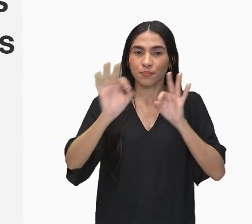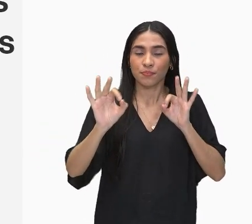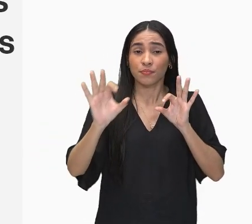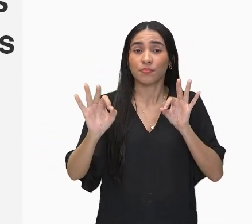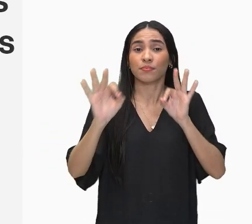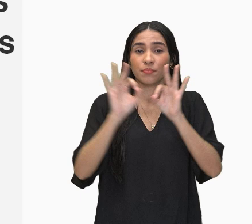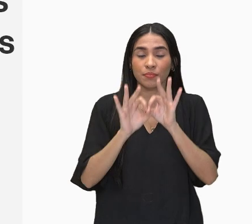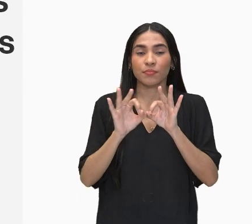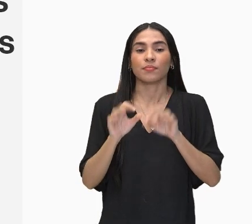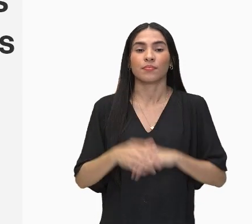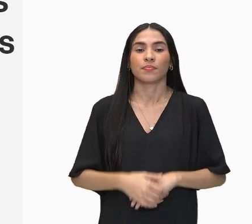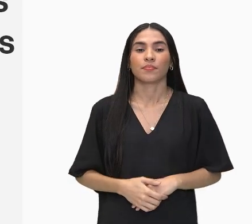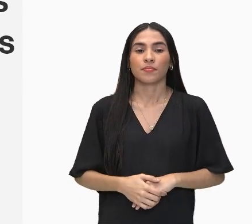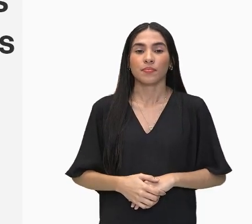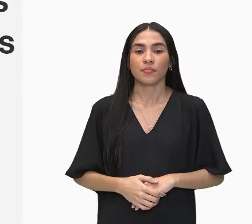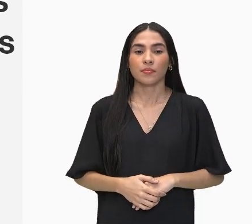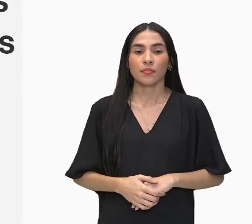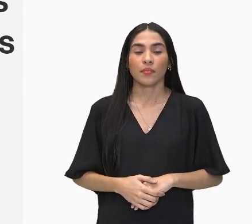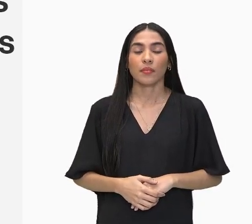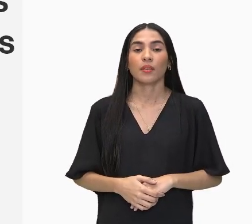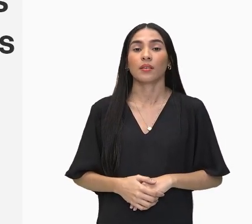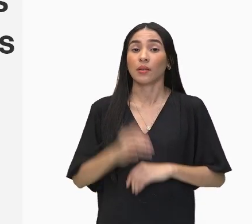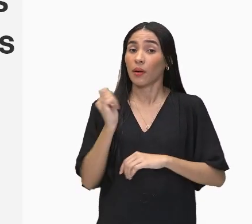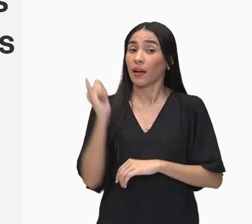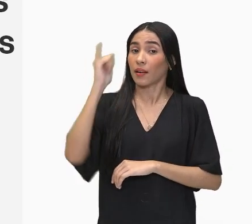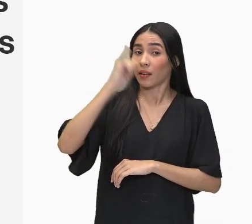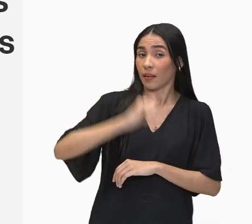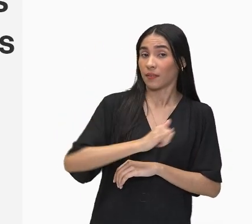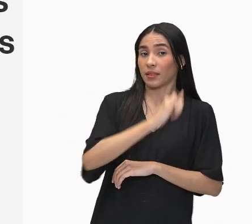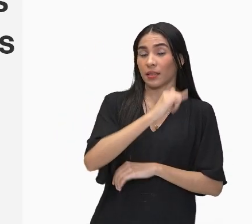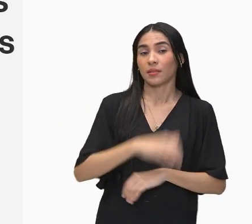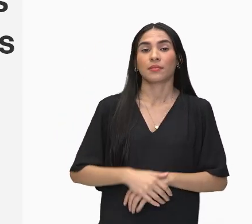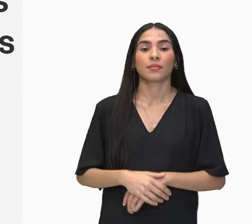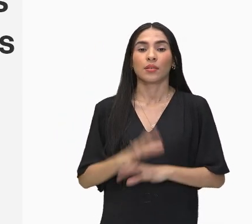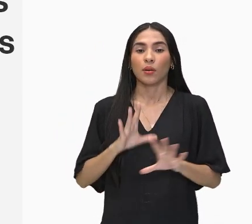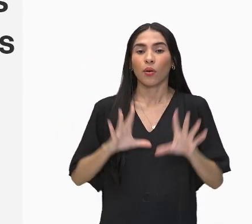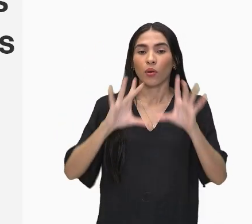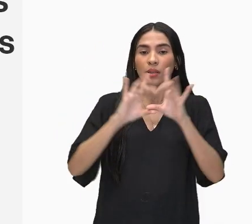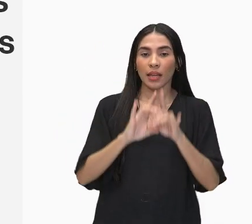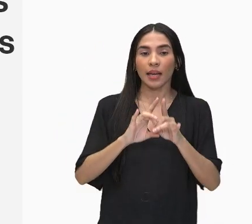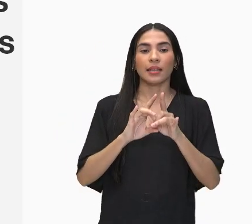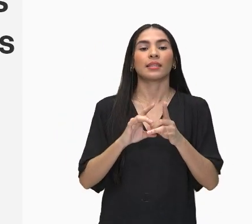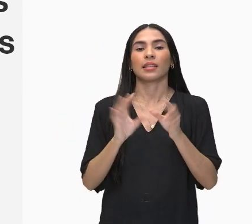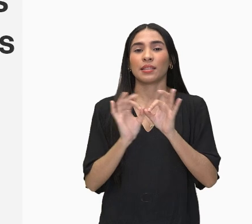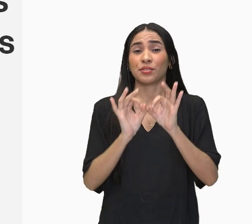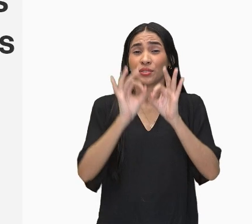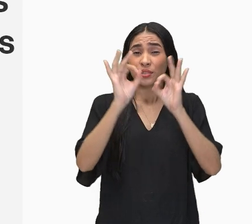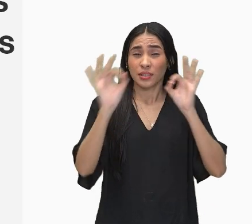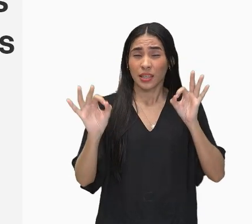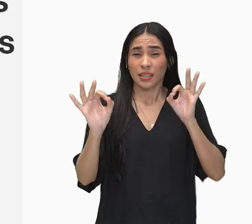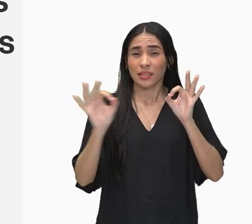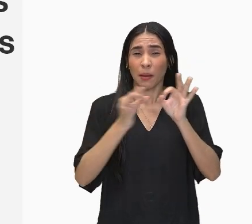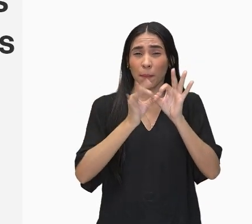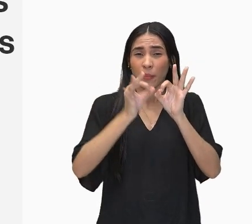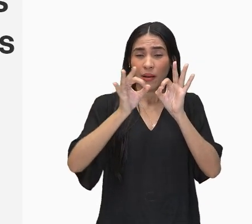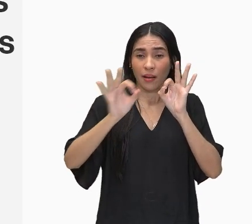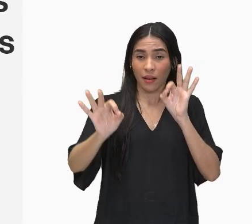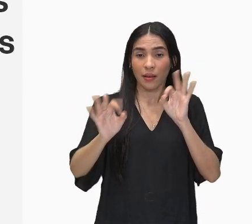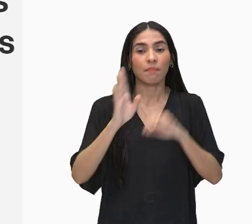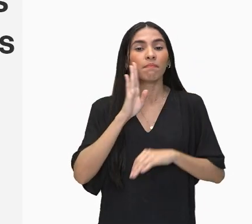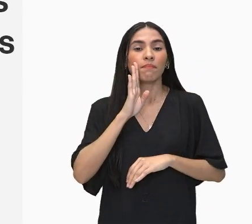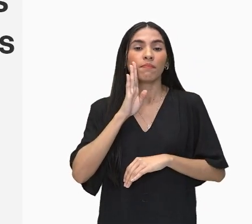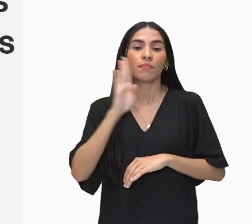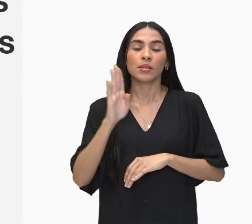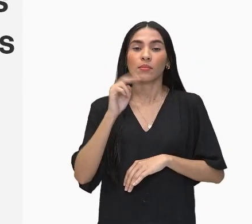distância. Quanto ao transporte aéreo, né, ele conecta as grandes distâncias, especialmente entre as